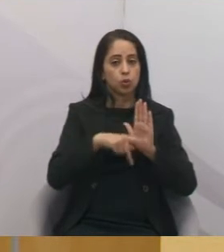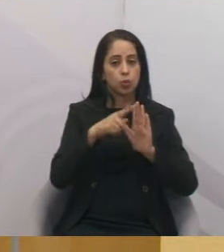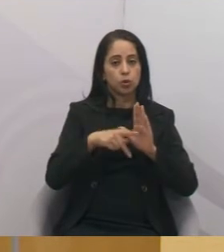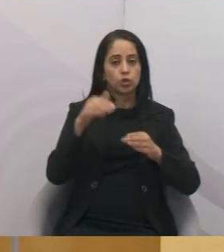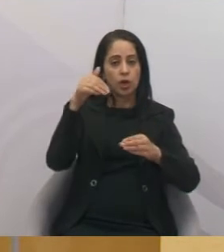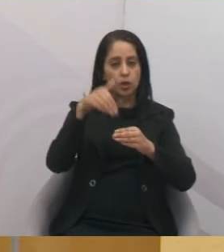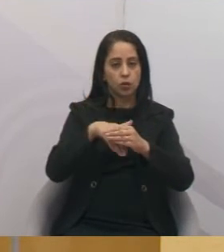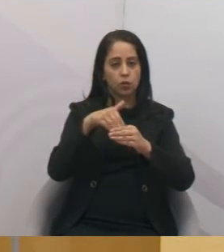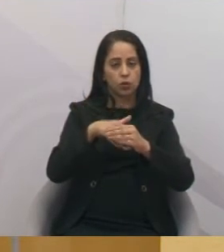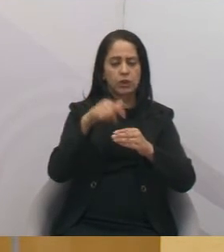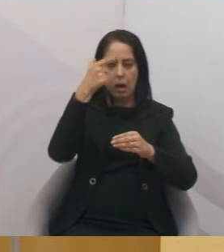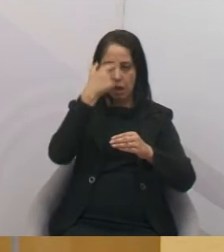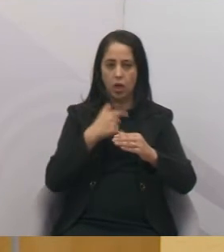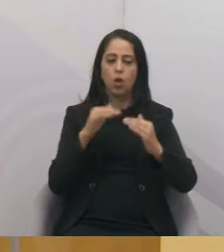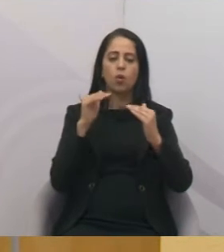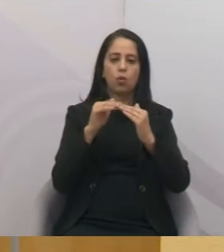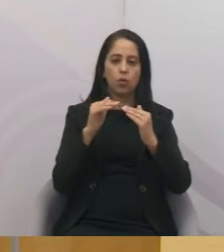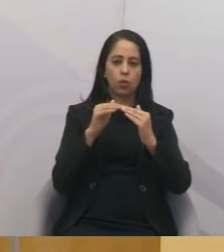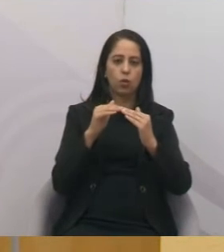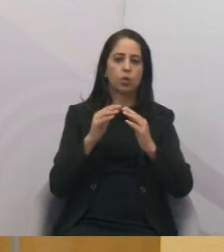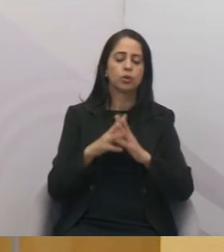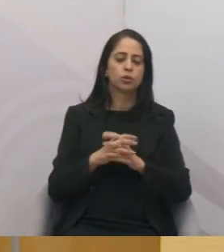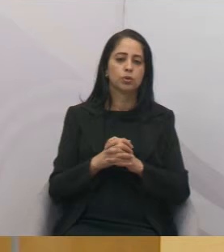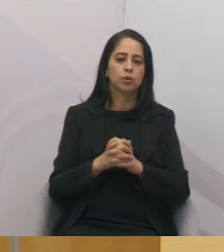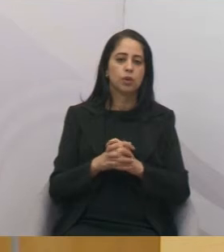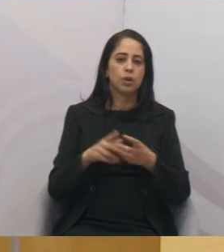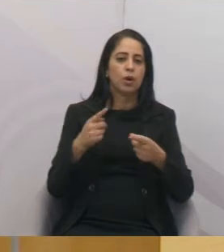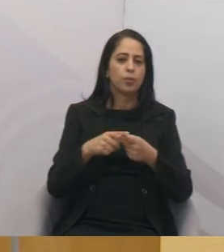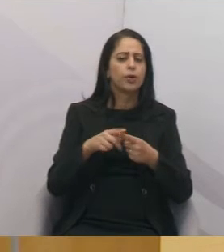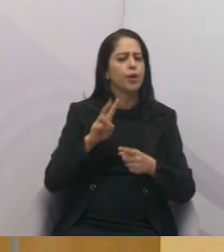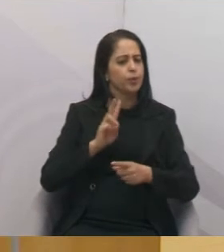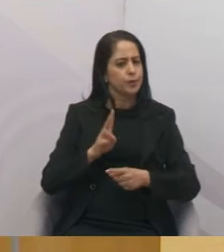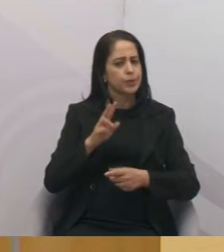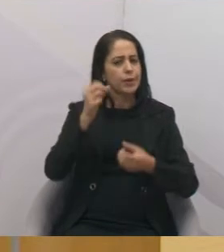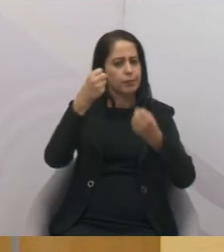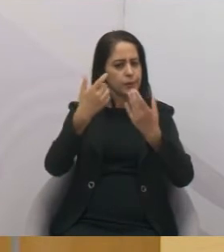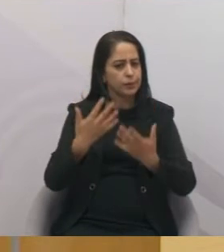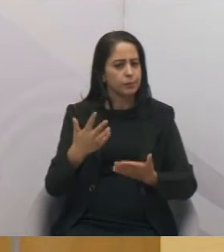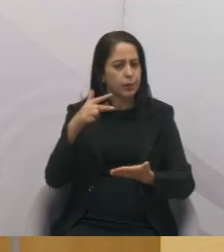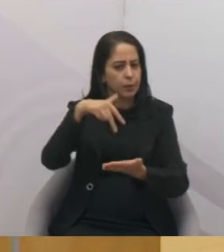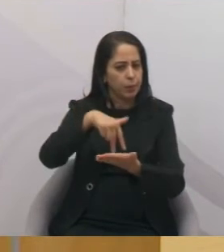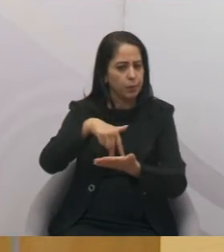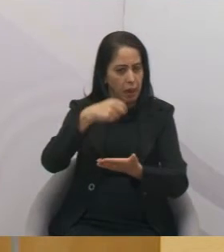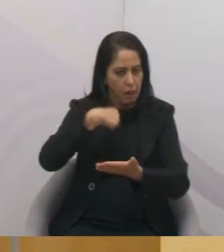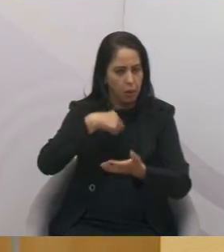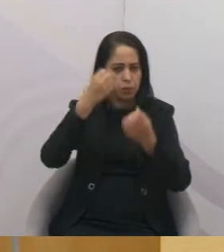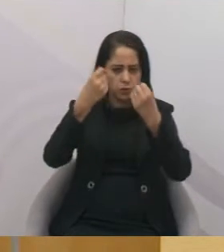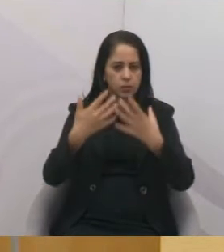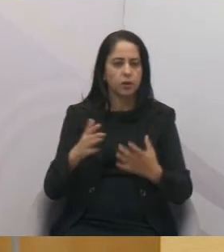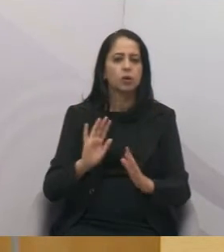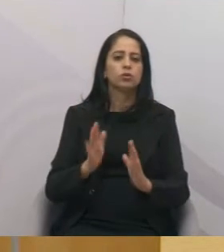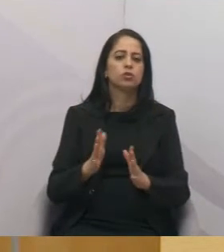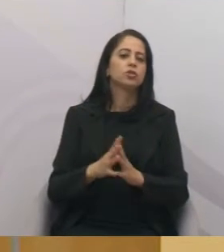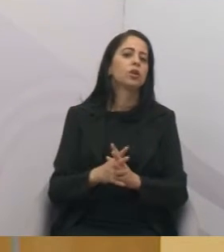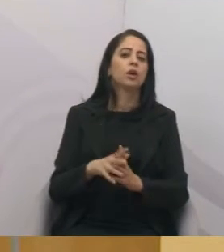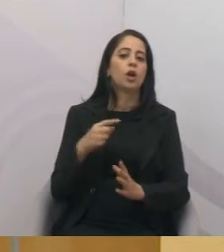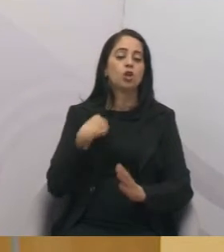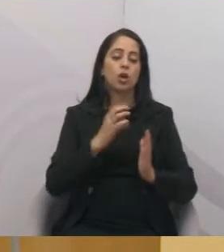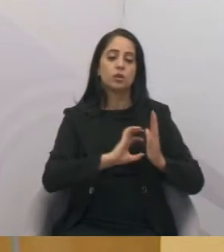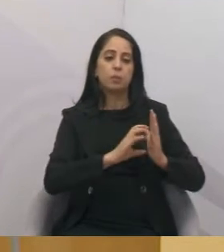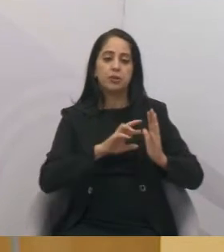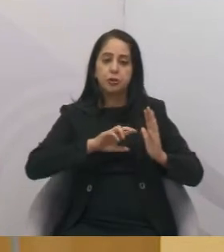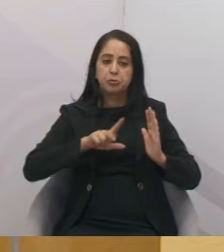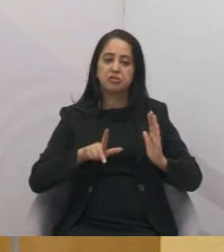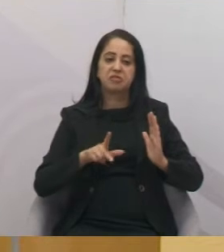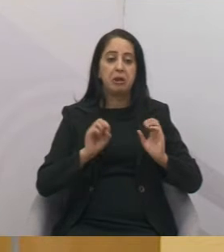projeto, e eu vou votar favoravelmente, porque sempre coloco aqui nessa tribuna, né? Nós somos de partidos